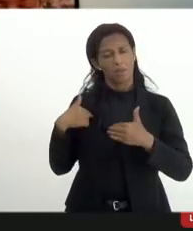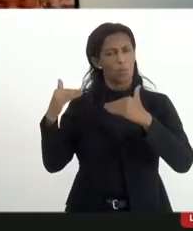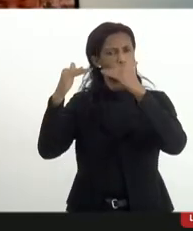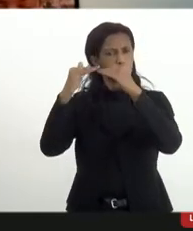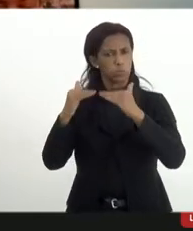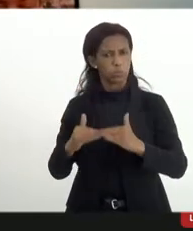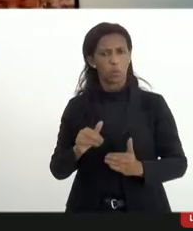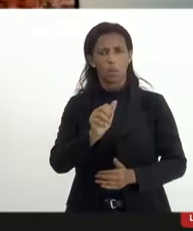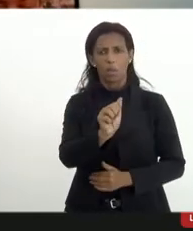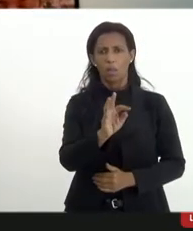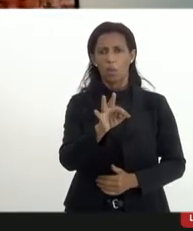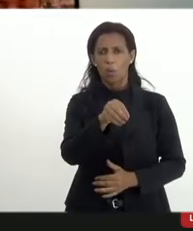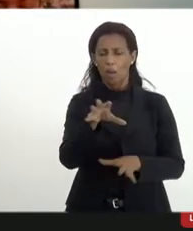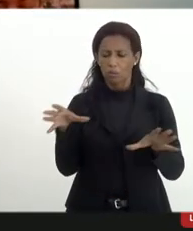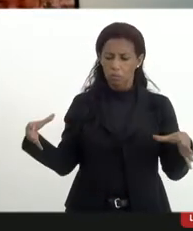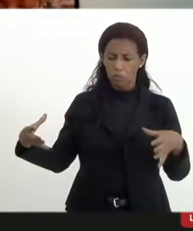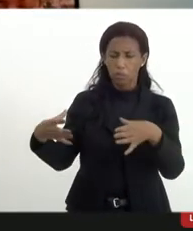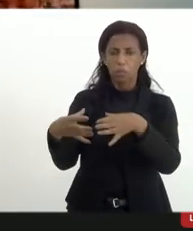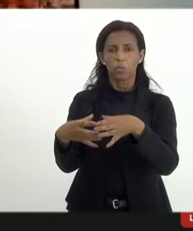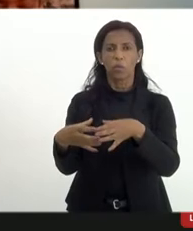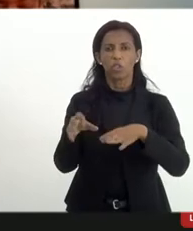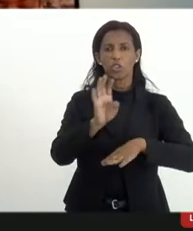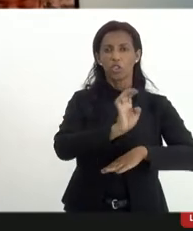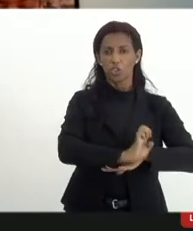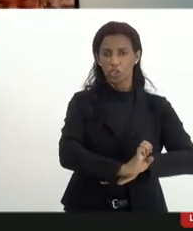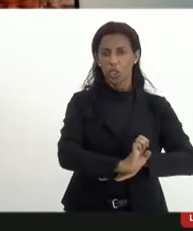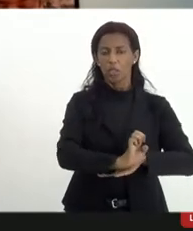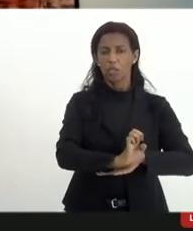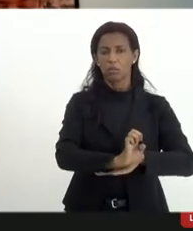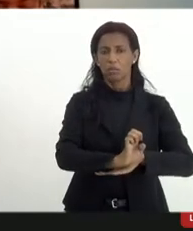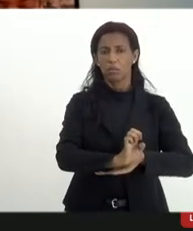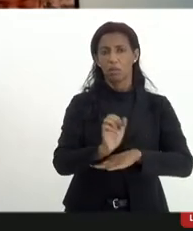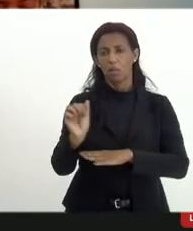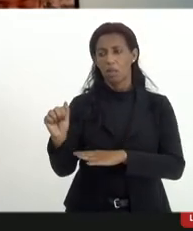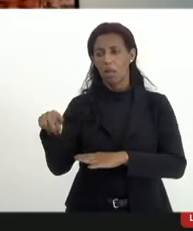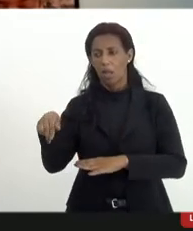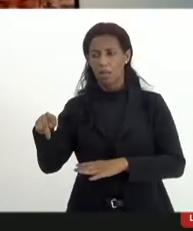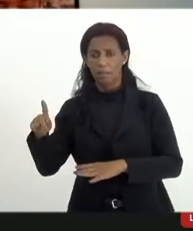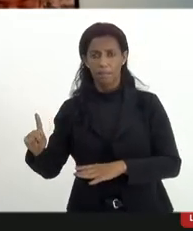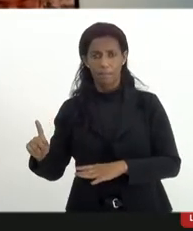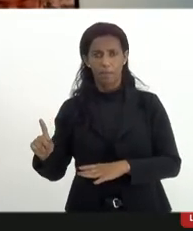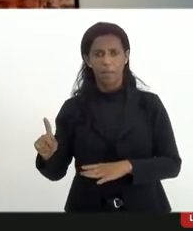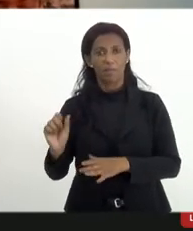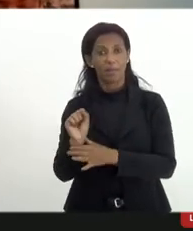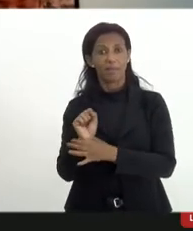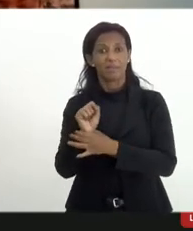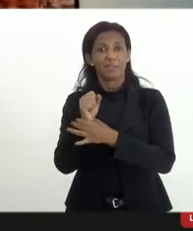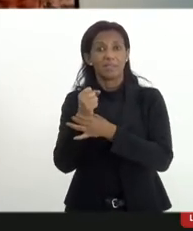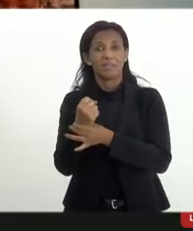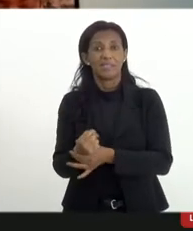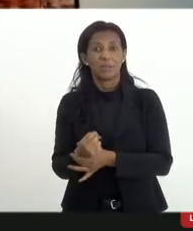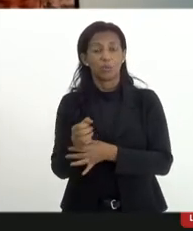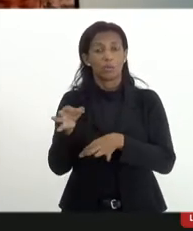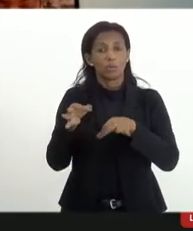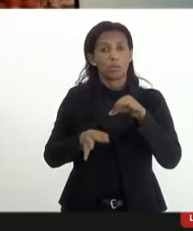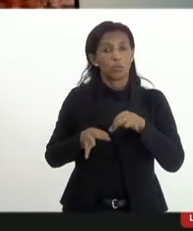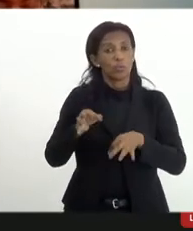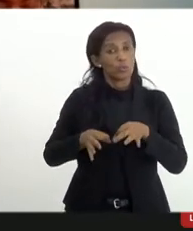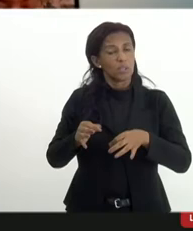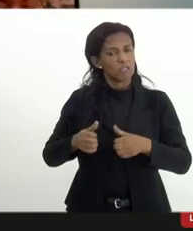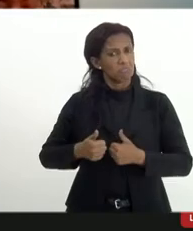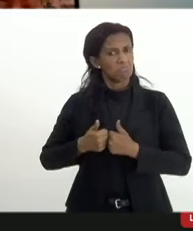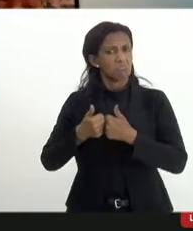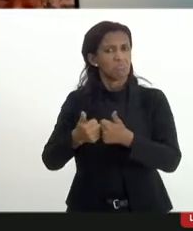um ato normativo conjunto, Estado e ANP, vai trazer uma segurança jurídica muito